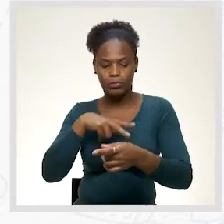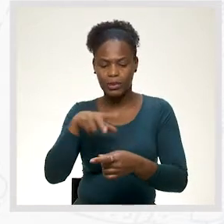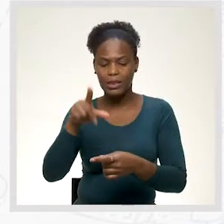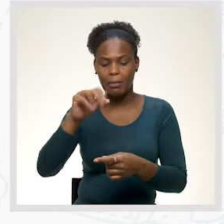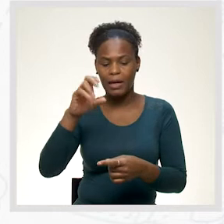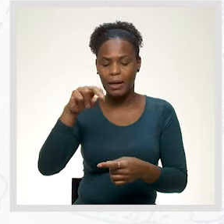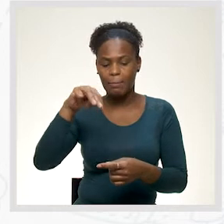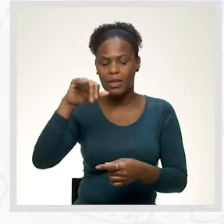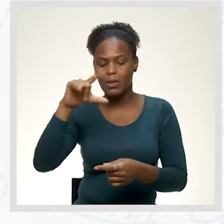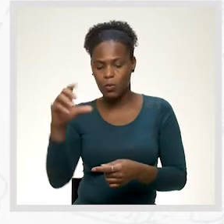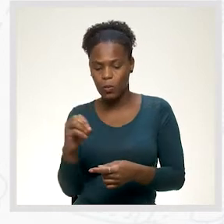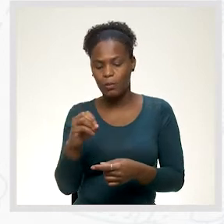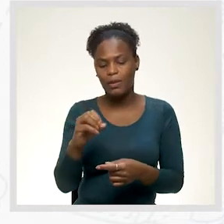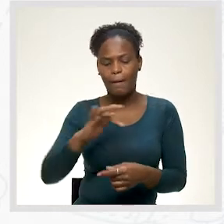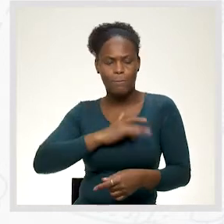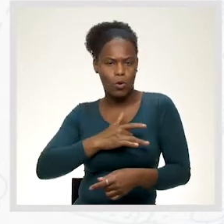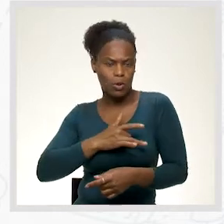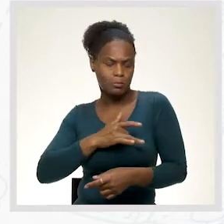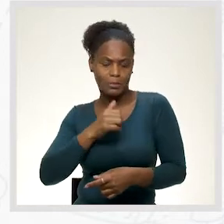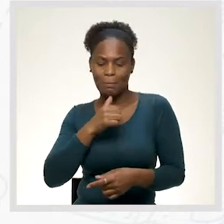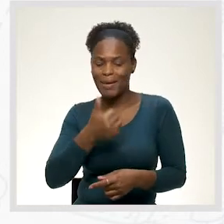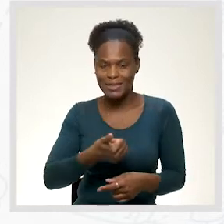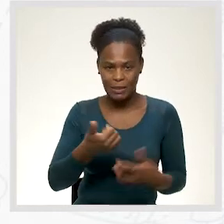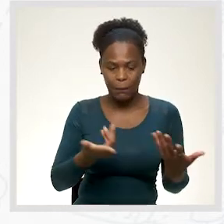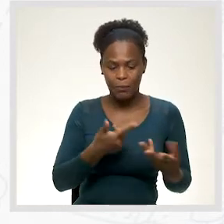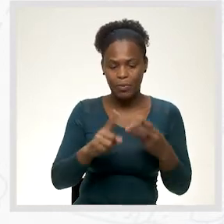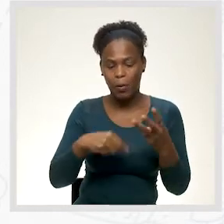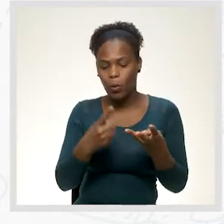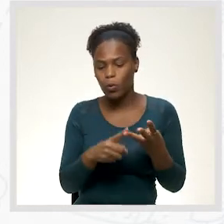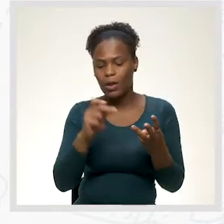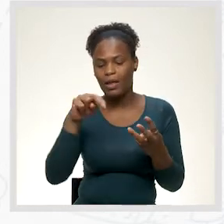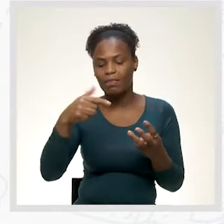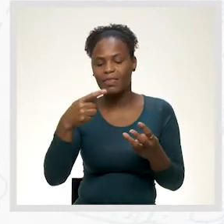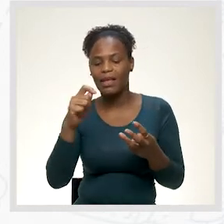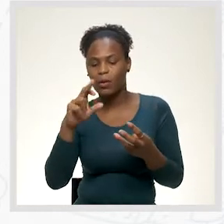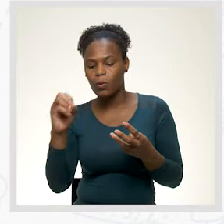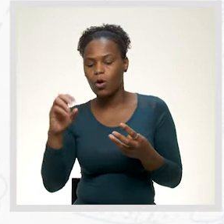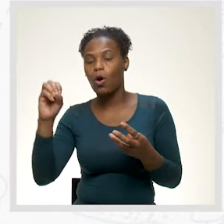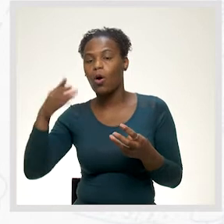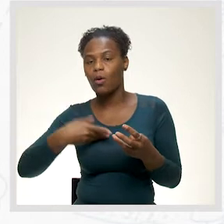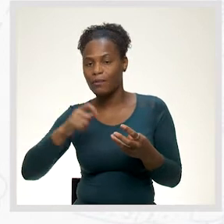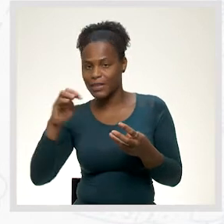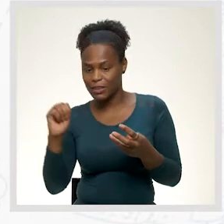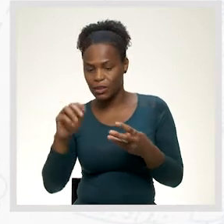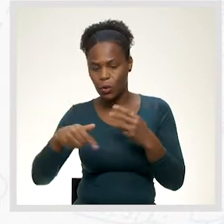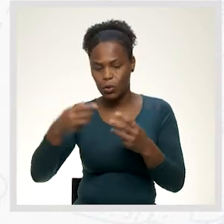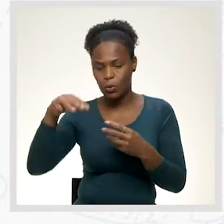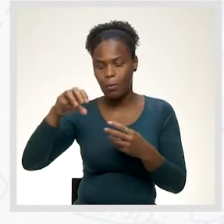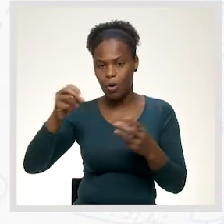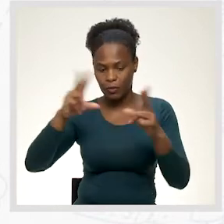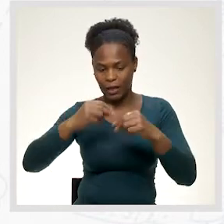de Quental, e aqui destacamos a obra Odes Modernas, e por último Soares de Passos, com a